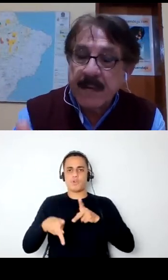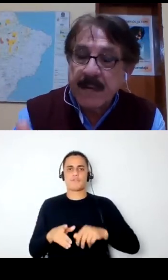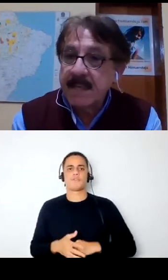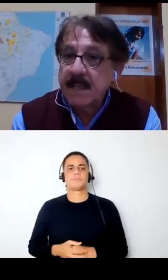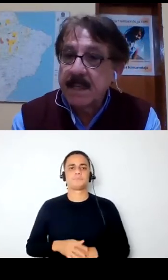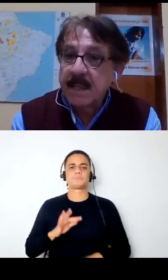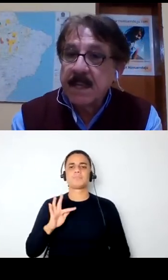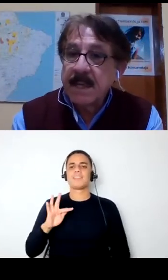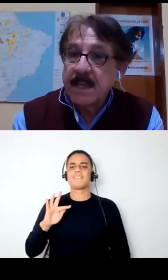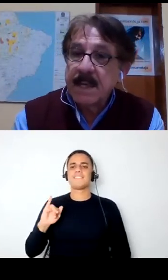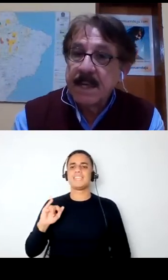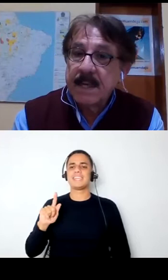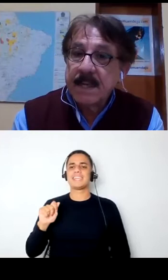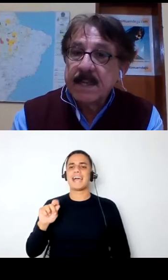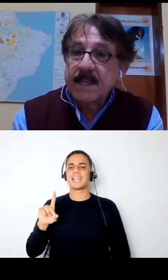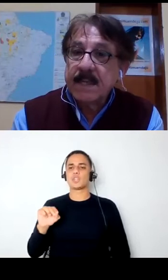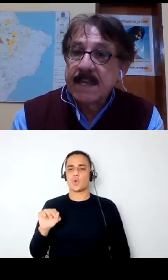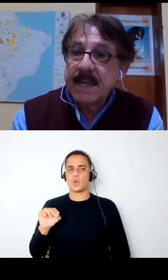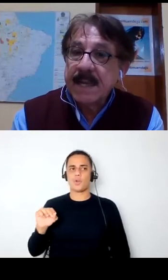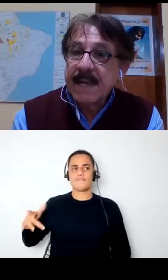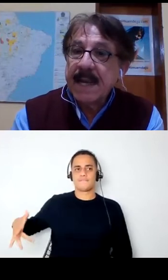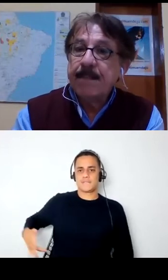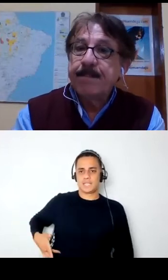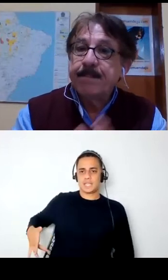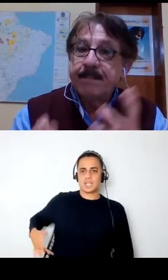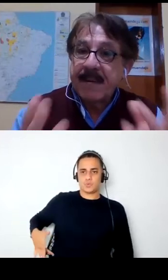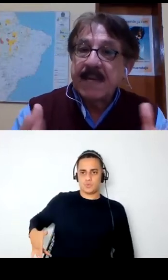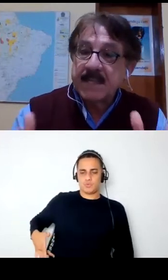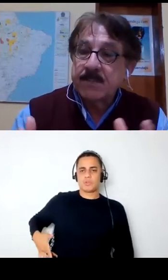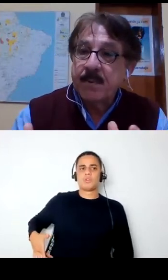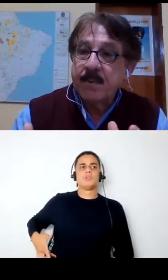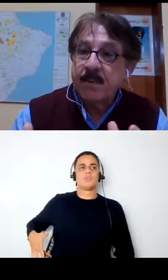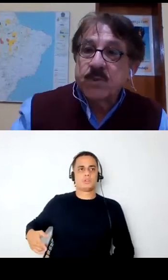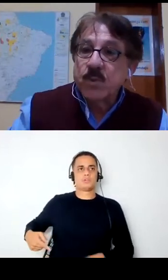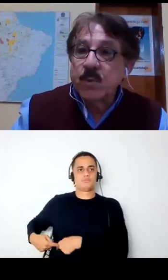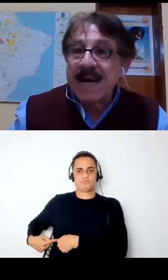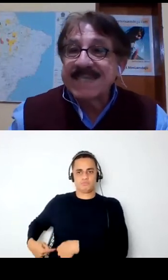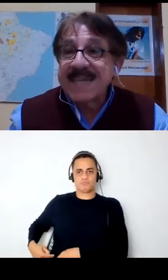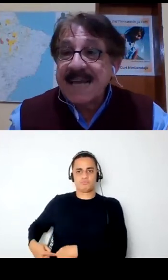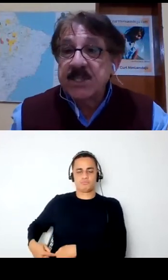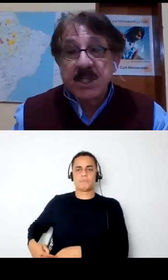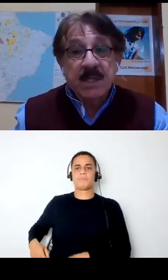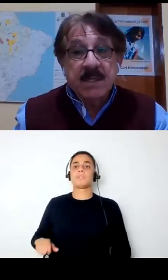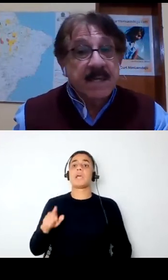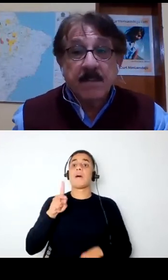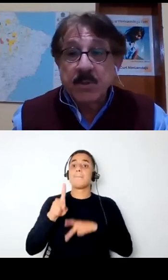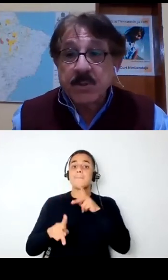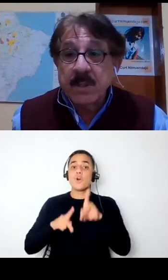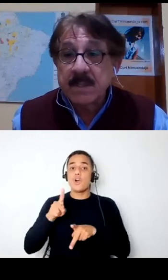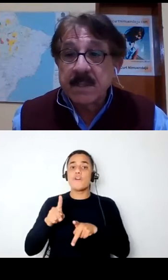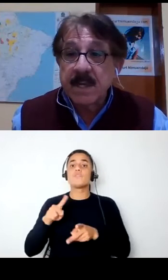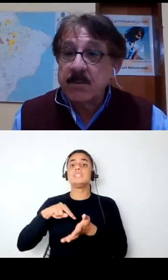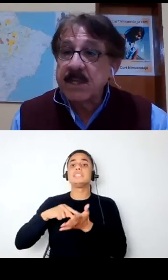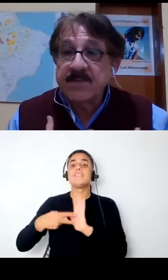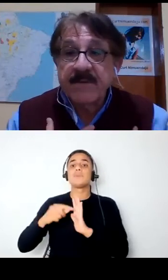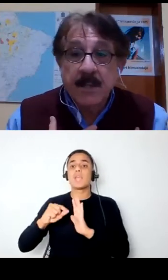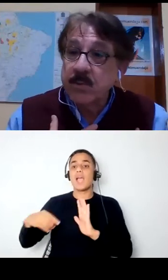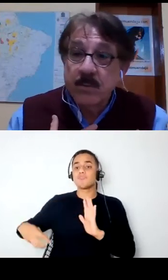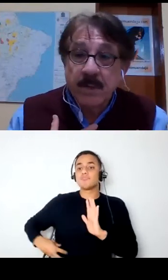né? Quer dizer, ele representa um pai ancestral. Eles adoram o sol? Não, não é isso. Mas, de fato,